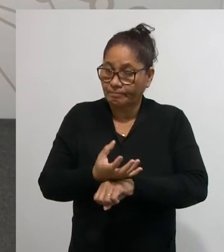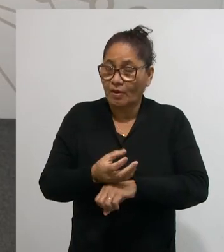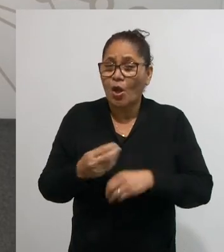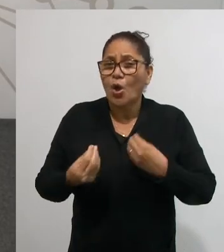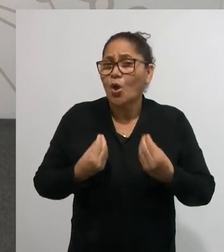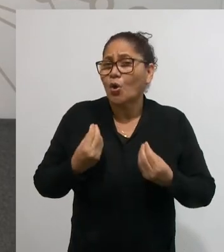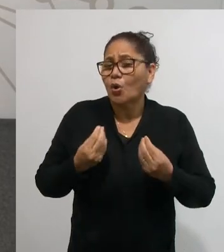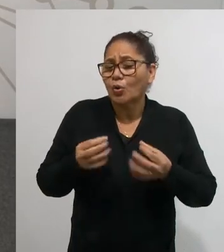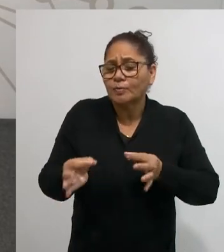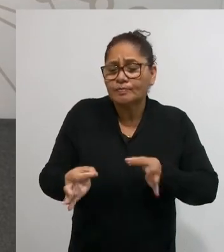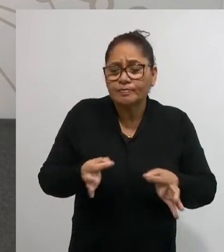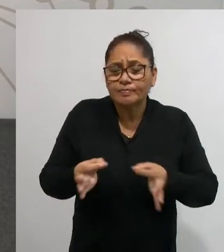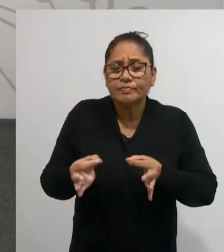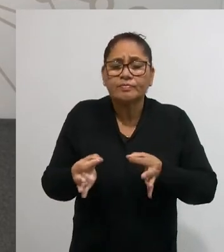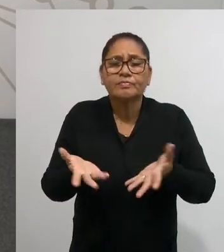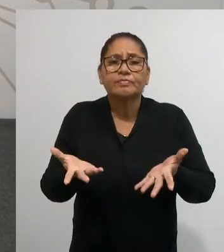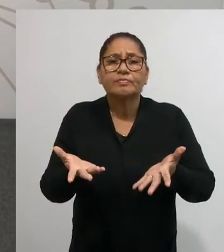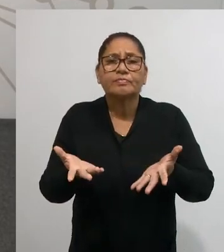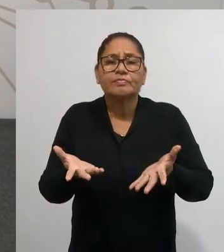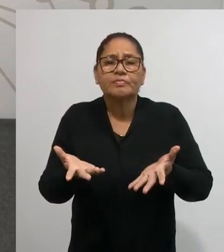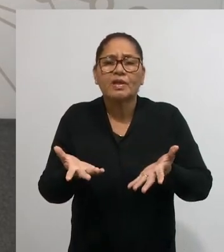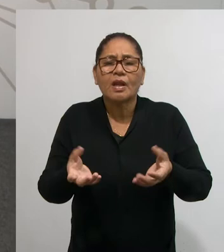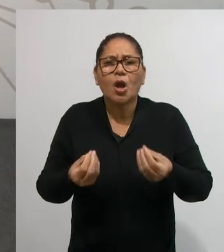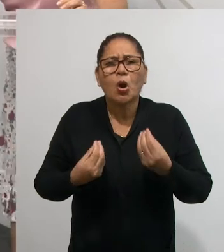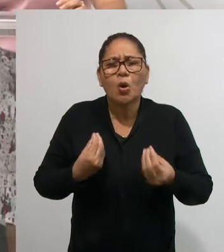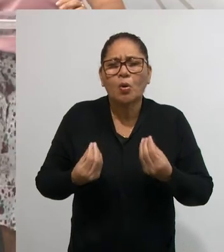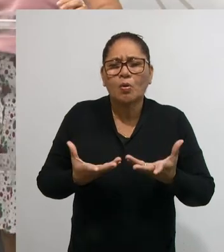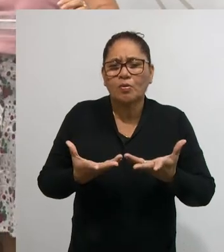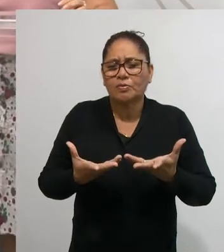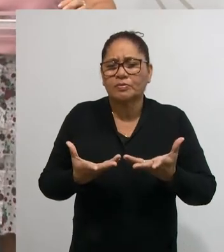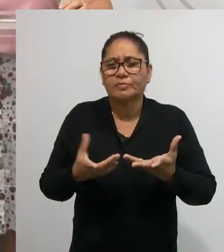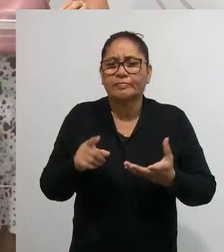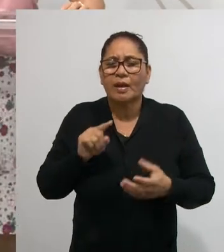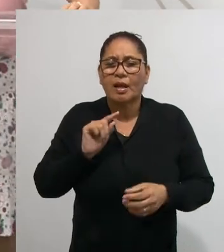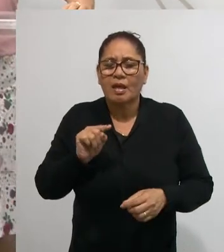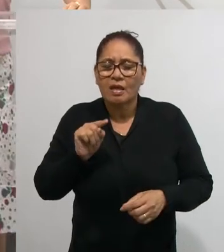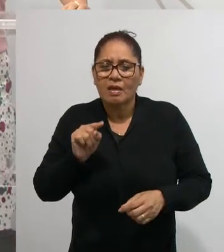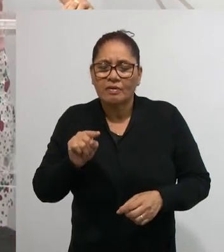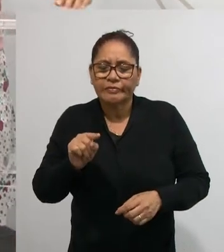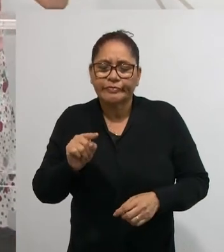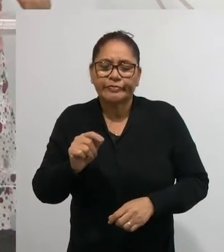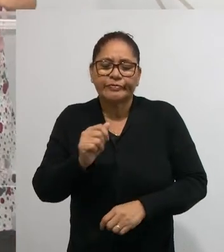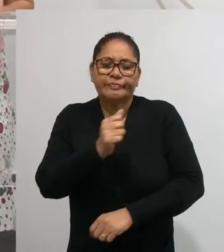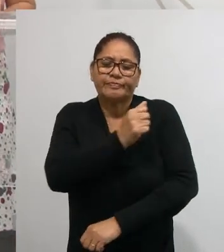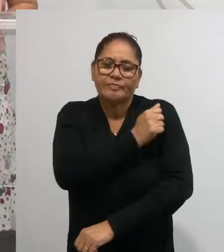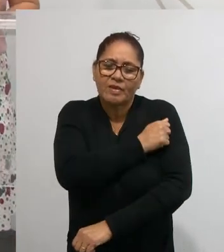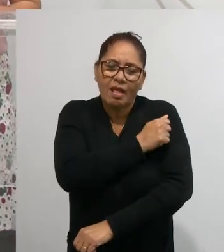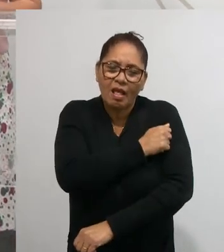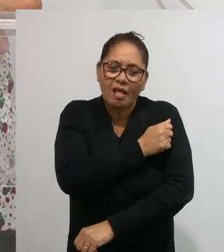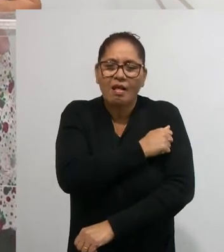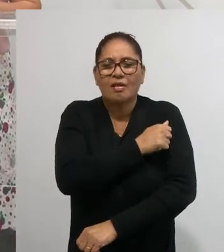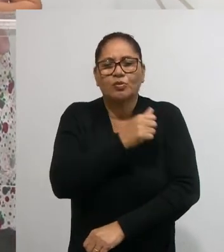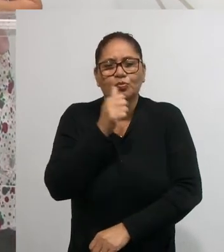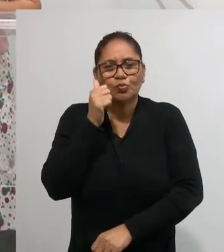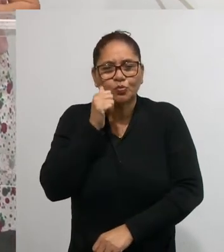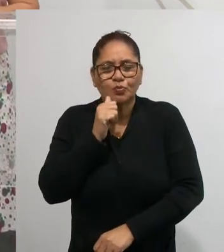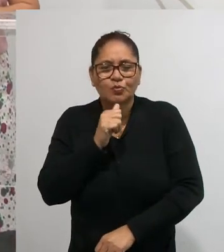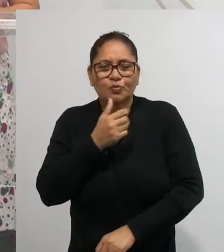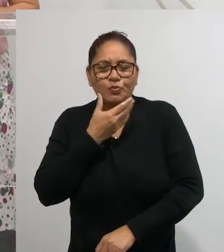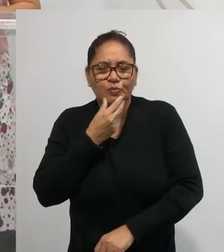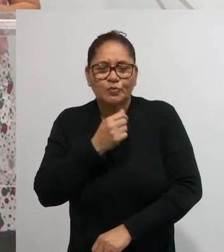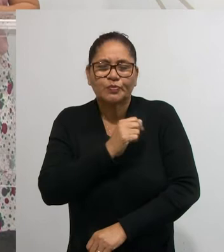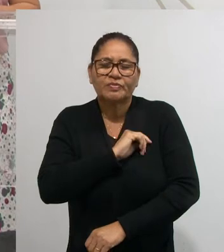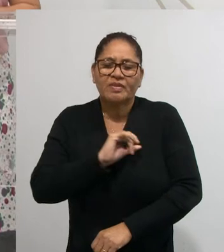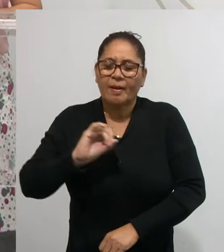como a nossa disciplina foi organizada foi planejada e sistematizada para que você eu fui aluna tem o melhor